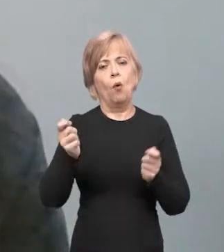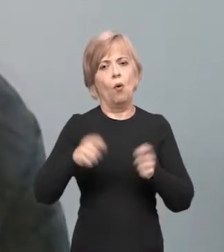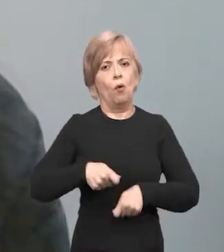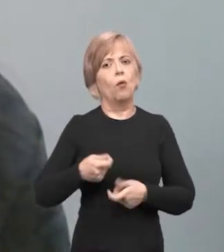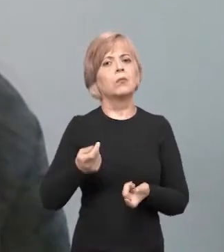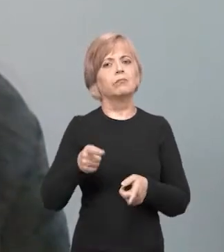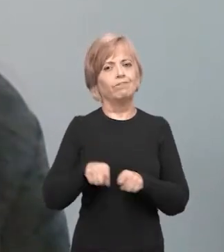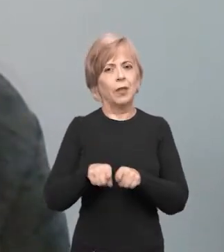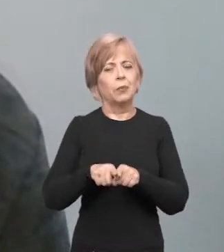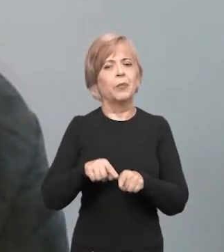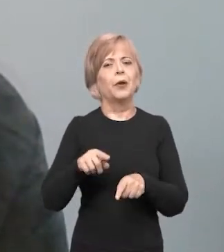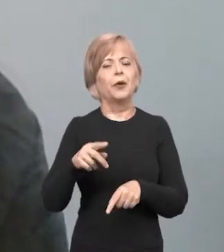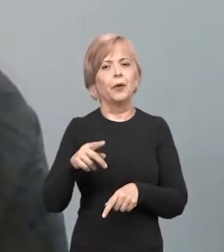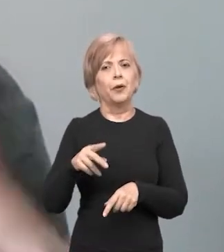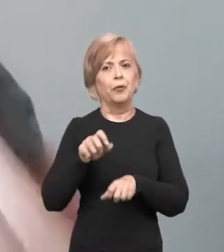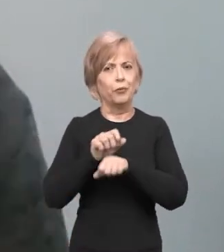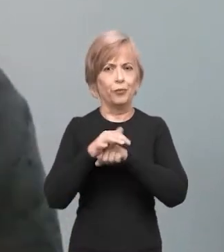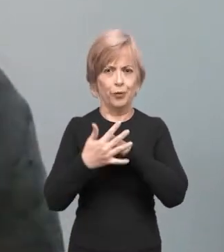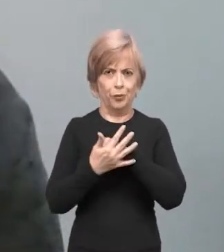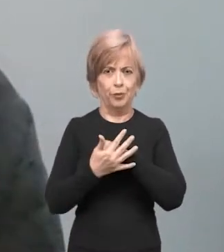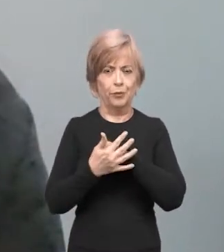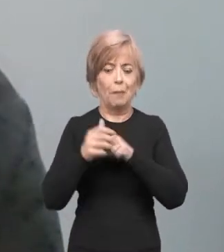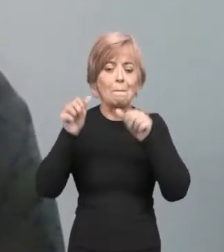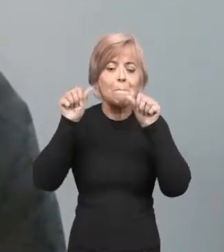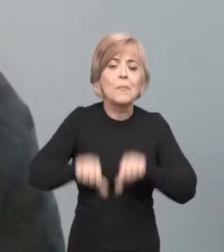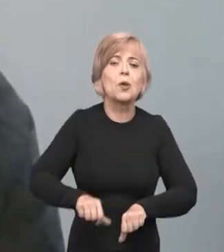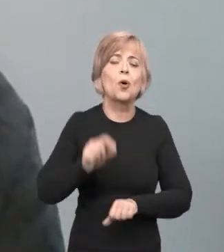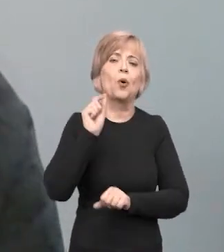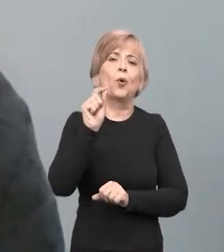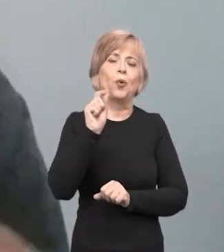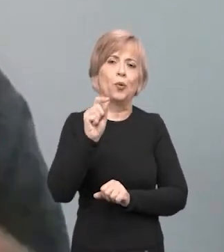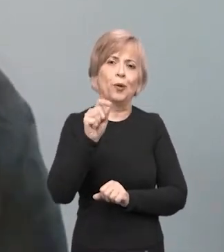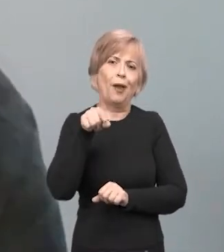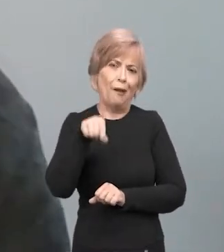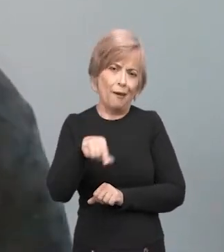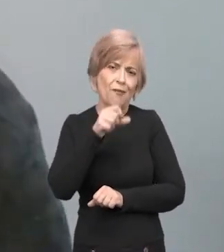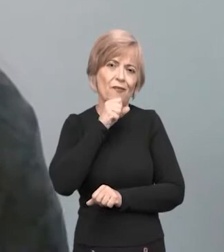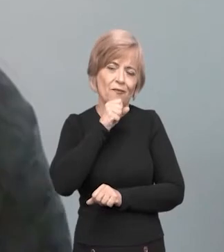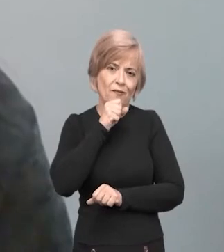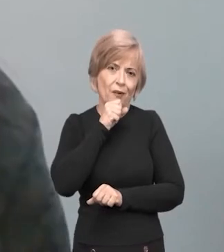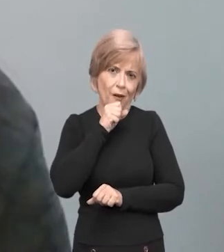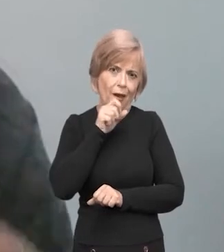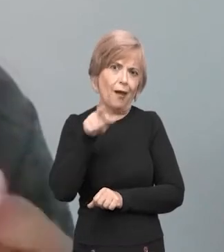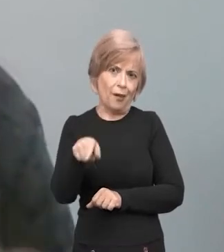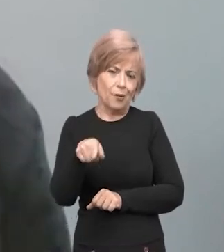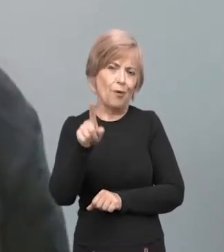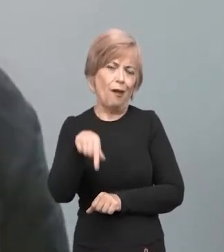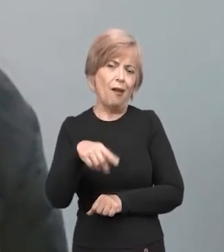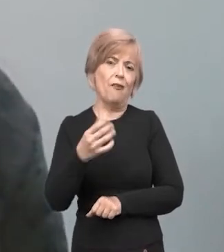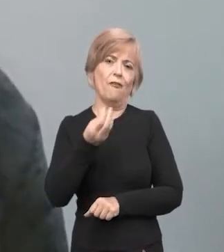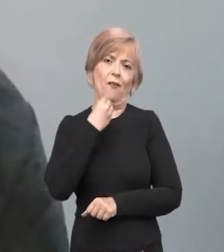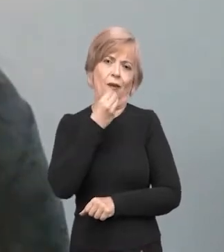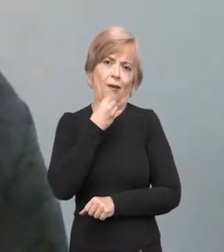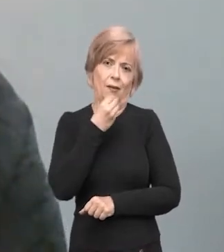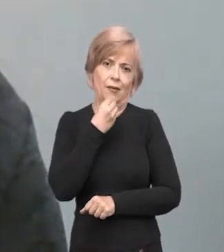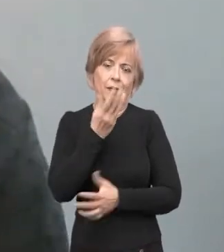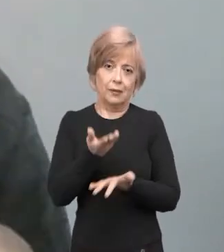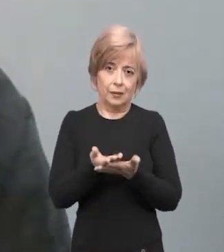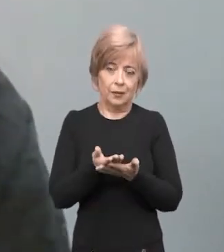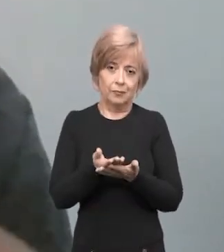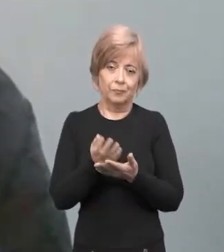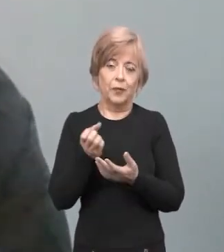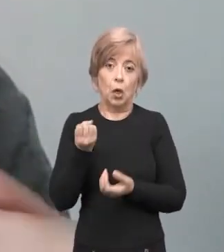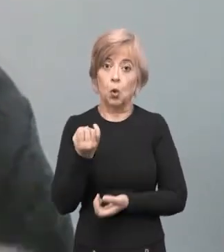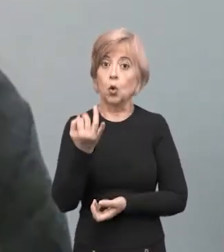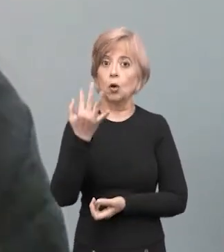poderiam se contaminar também com o vírus. E o que é pior, que a gente sabe, em se tratando de pessoas idosas frágeis, né, que